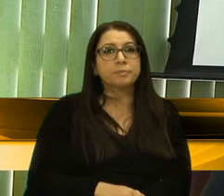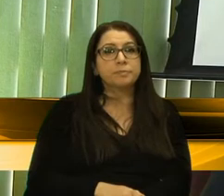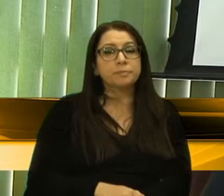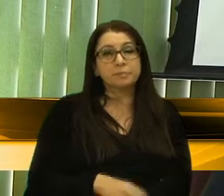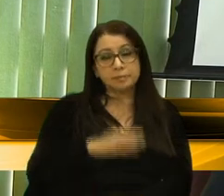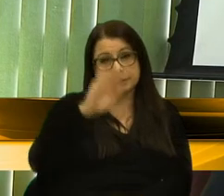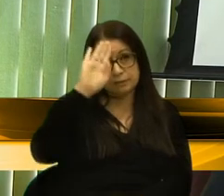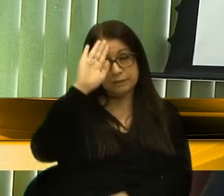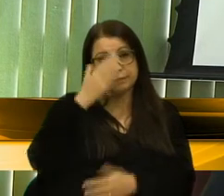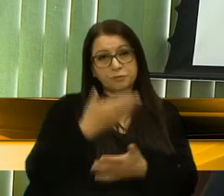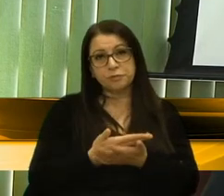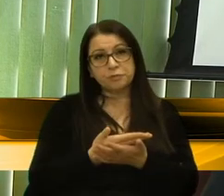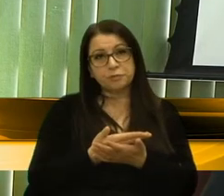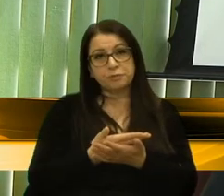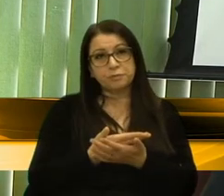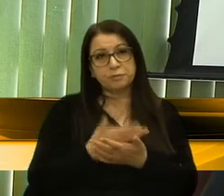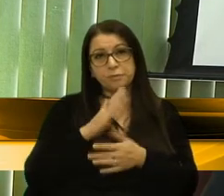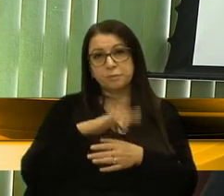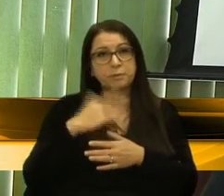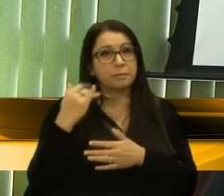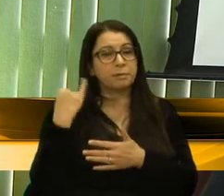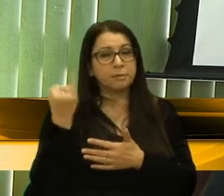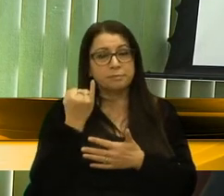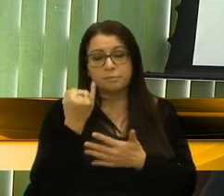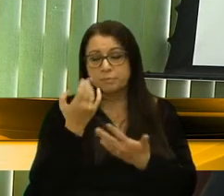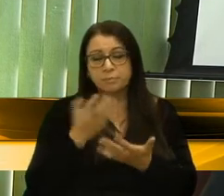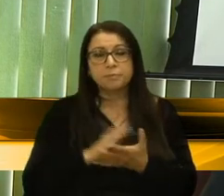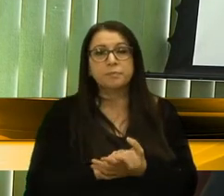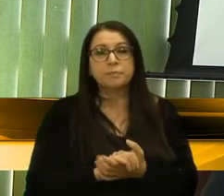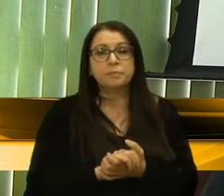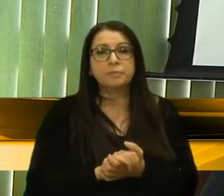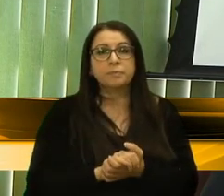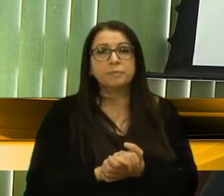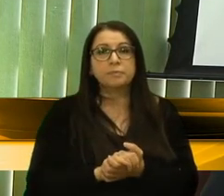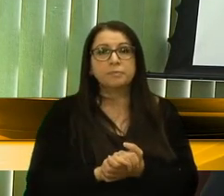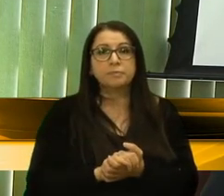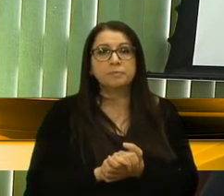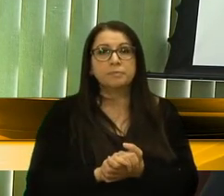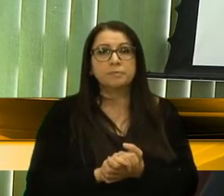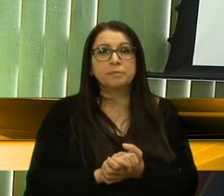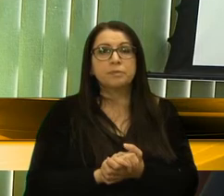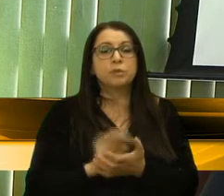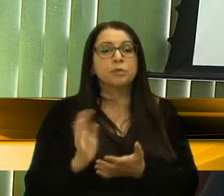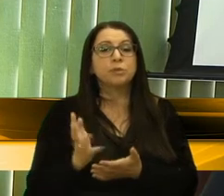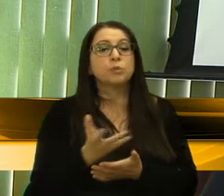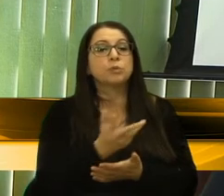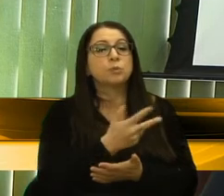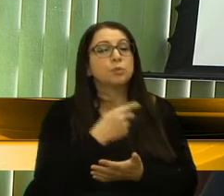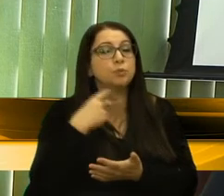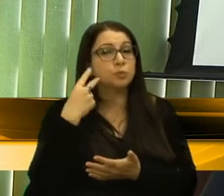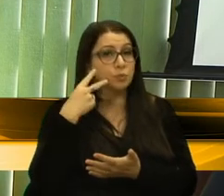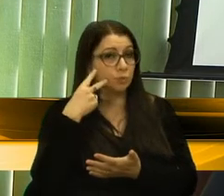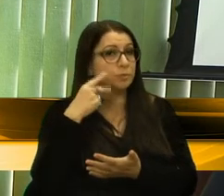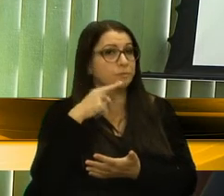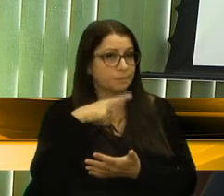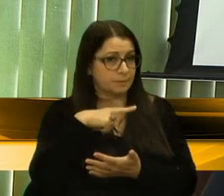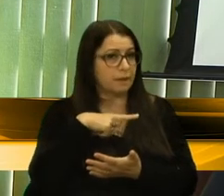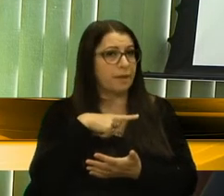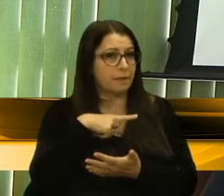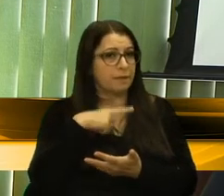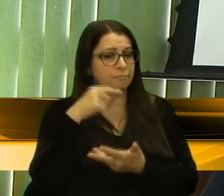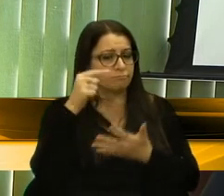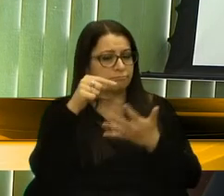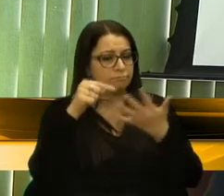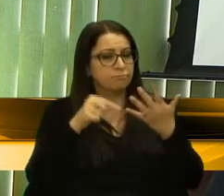acredito que não tenha mais importância nesse caso. Caros vereadores, existem situações em